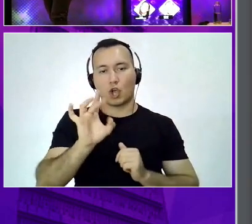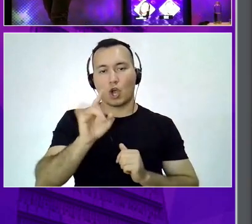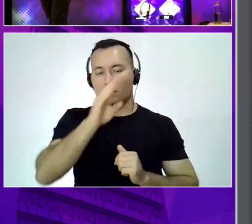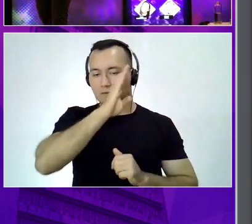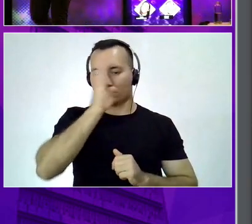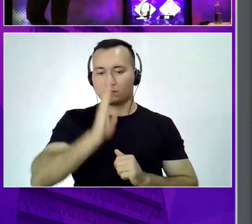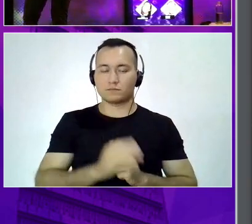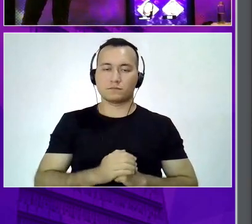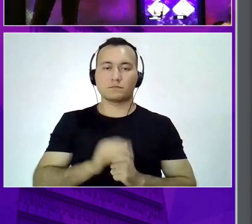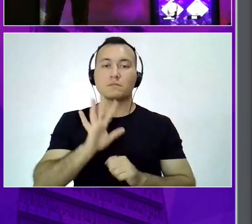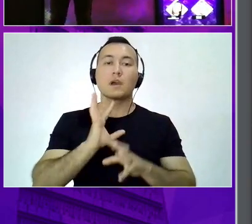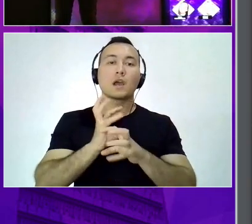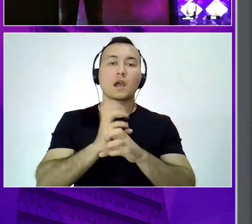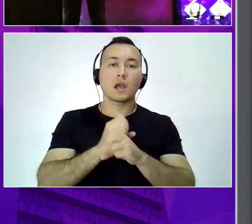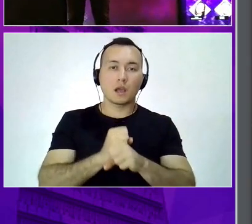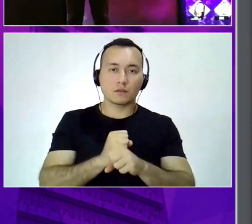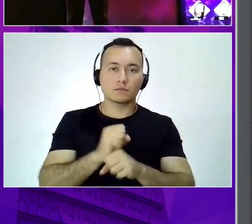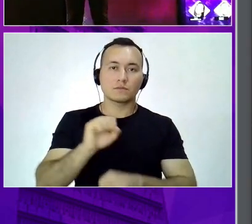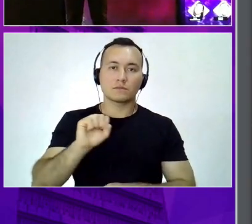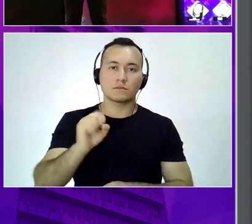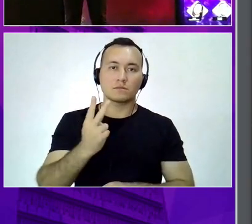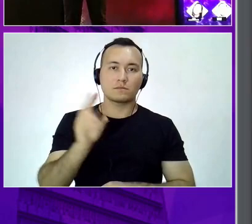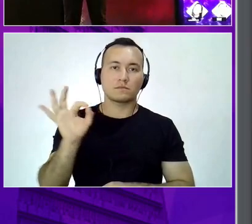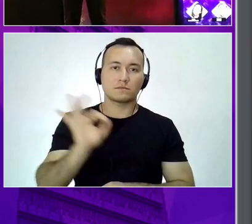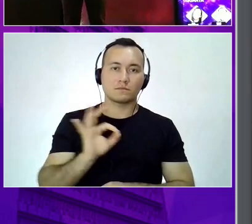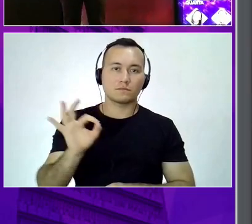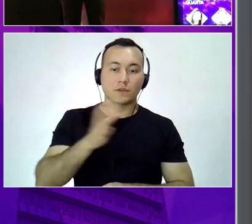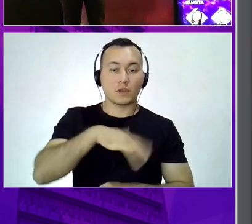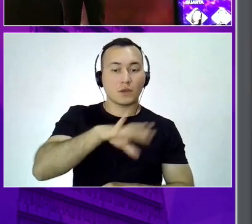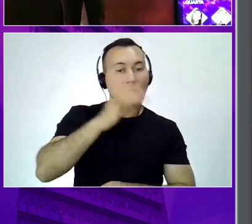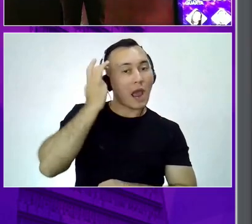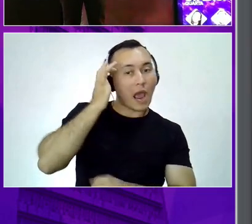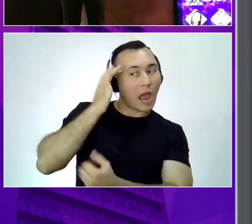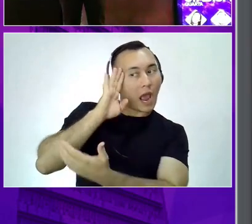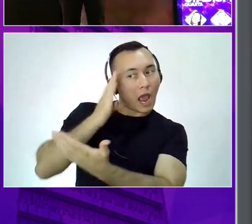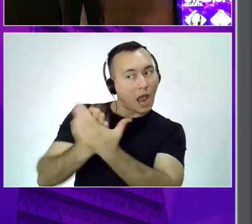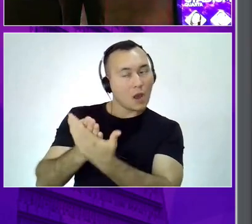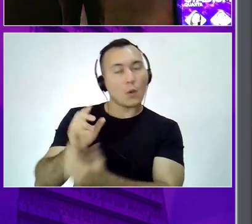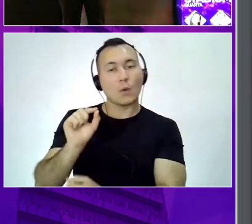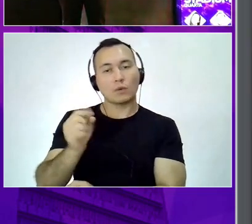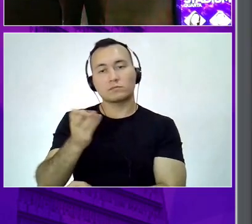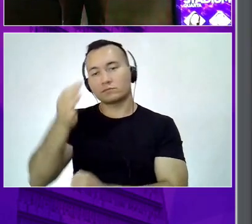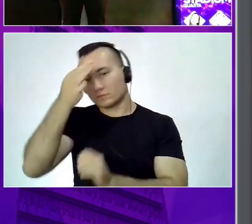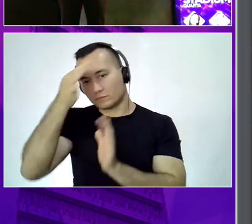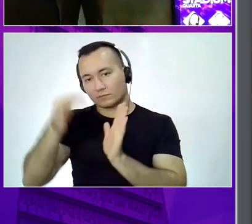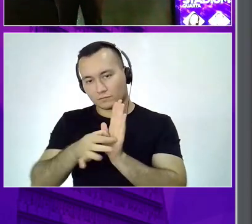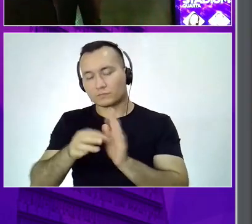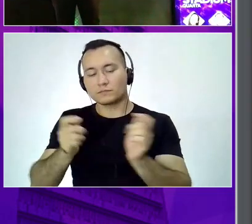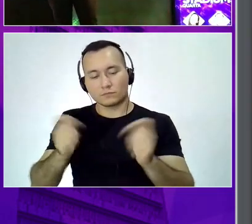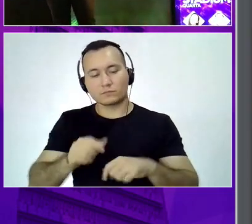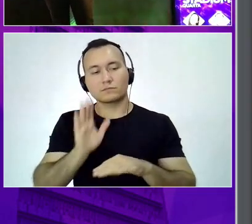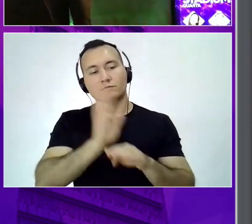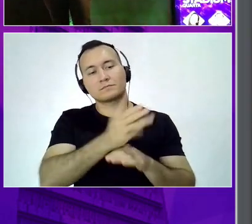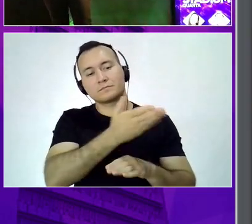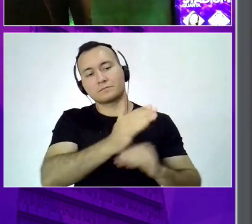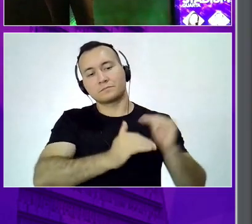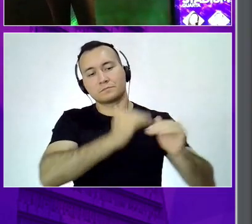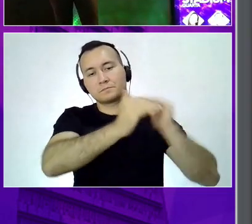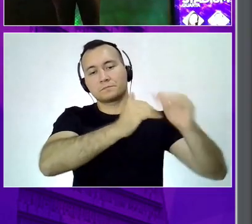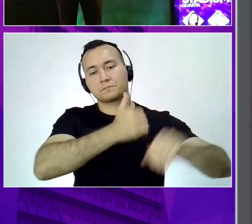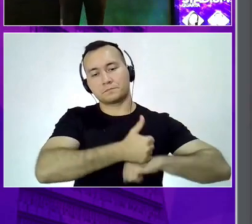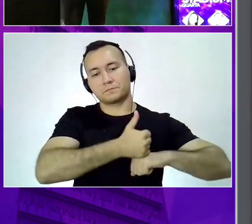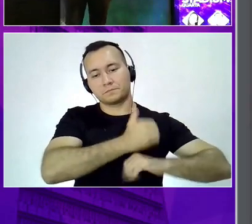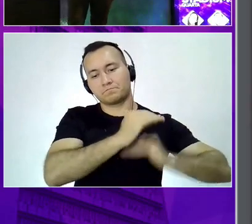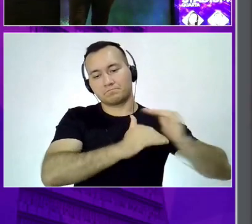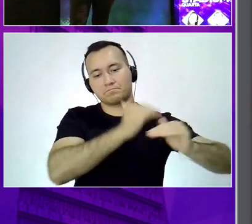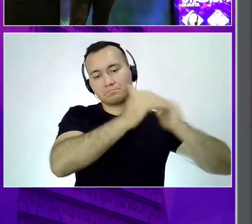82% falaram que acreditavam que a inteligência artificial podia apoiar suas carreiras de forma